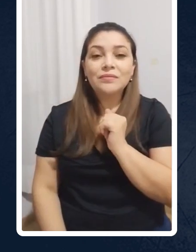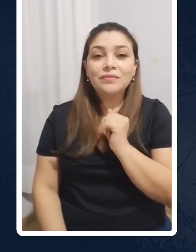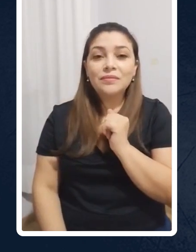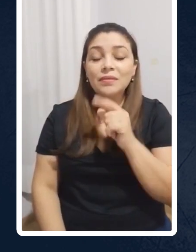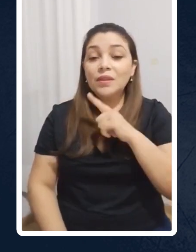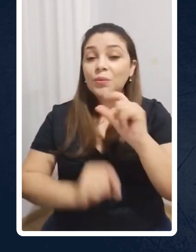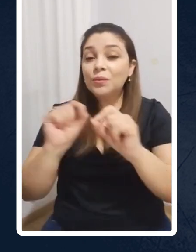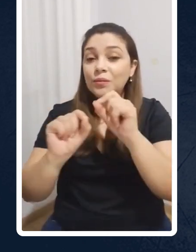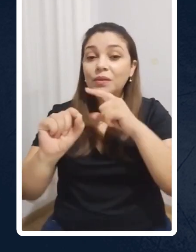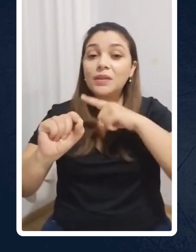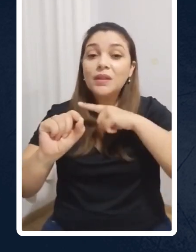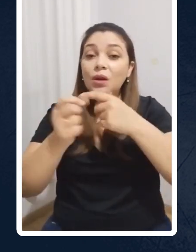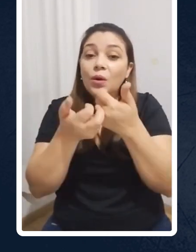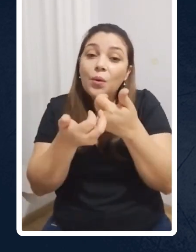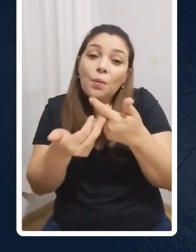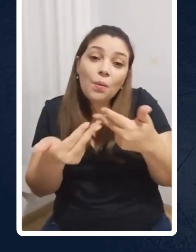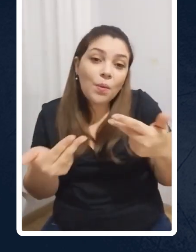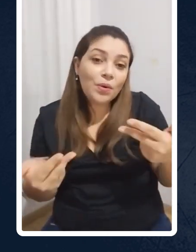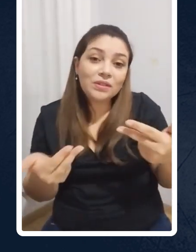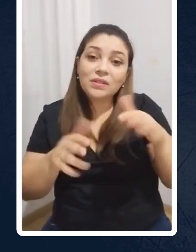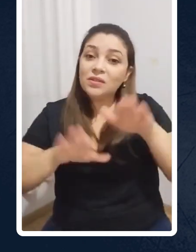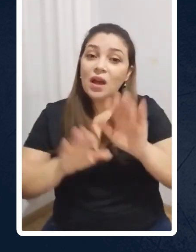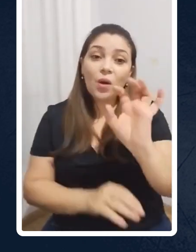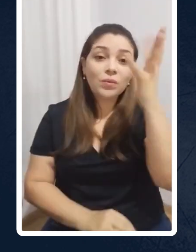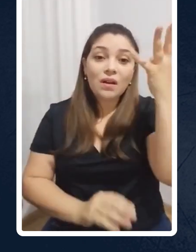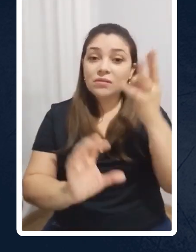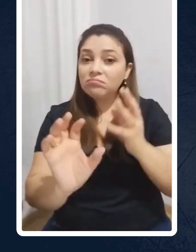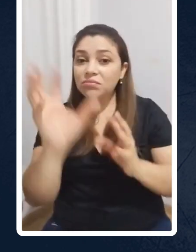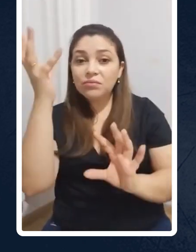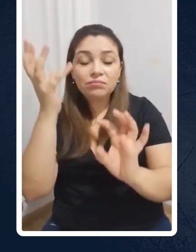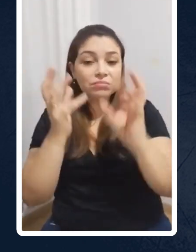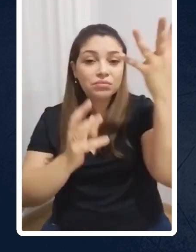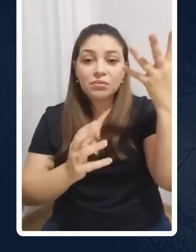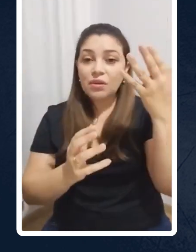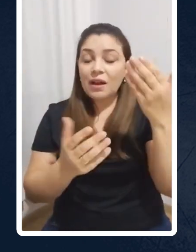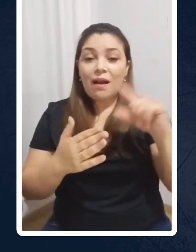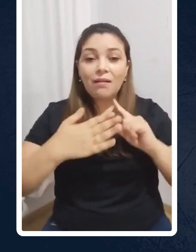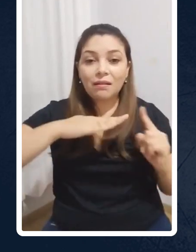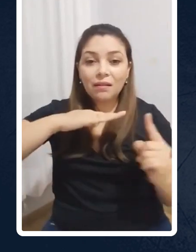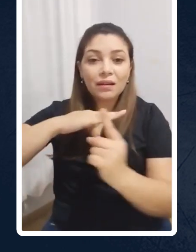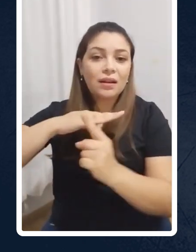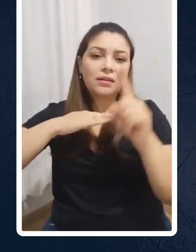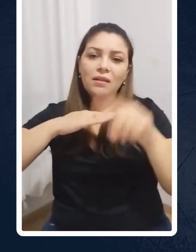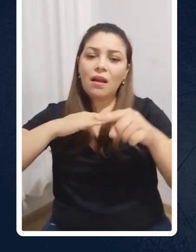vão acontecendo com o cliente, com o paciente, com o aluno, com o filho, com o marido, com o